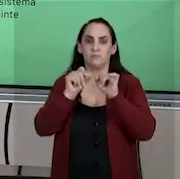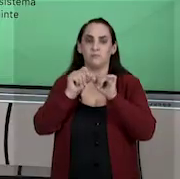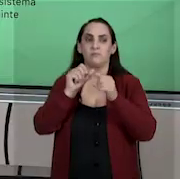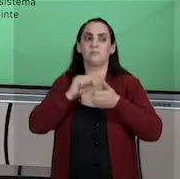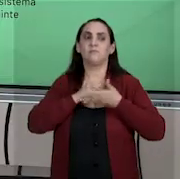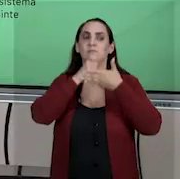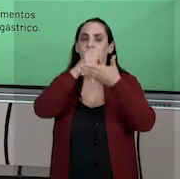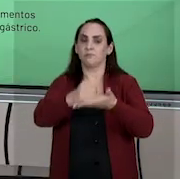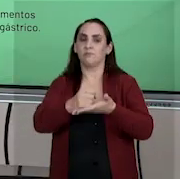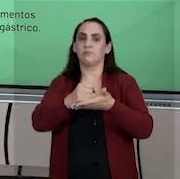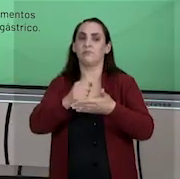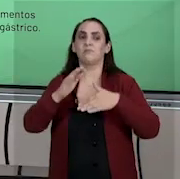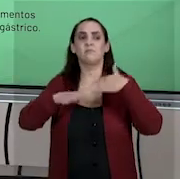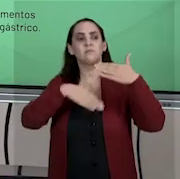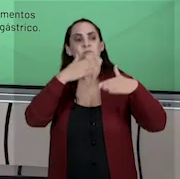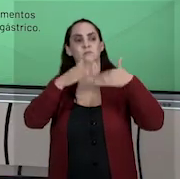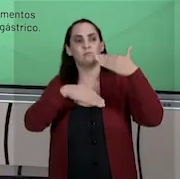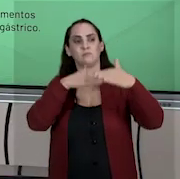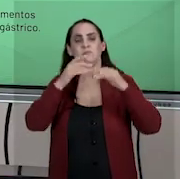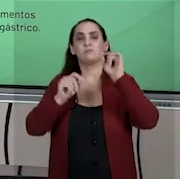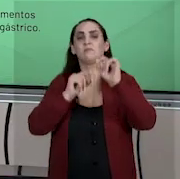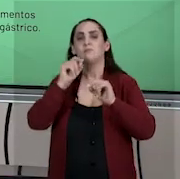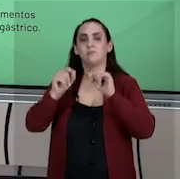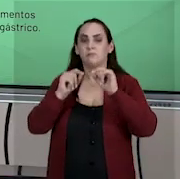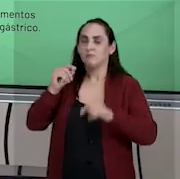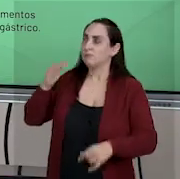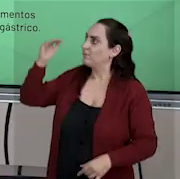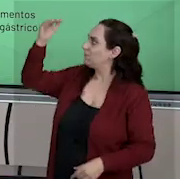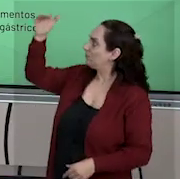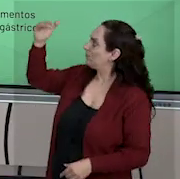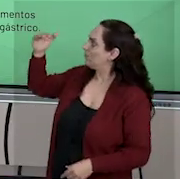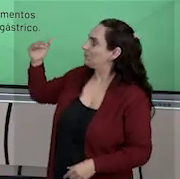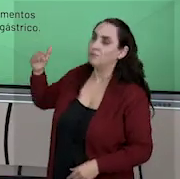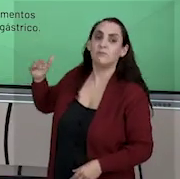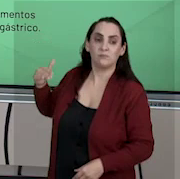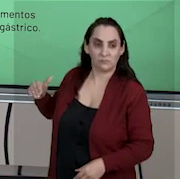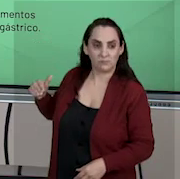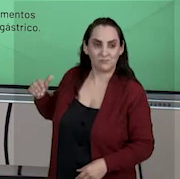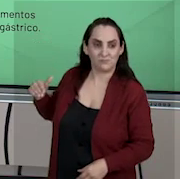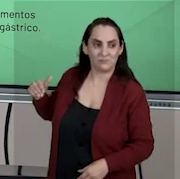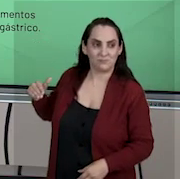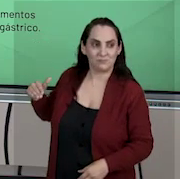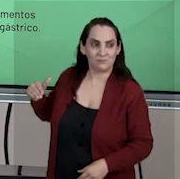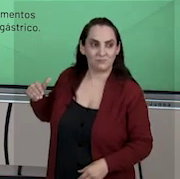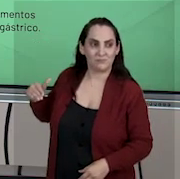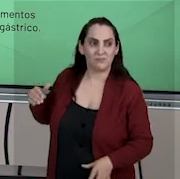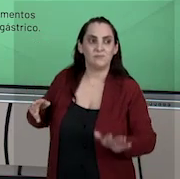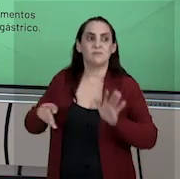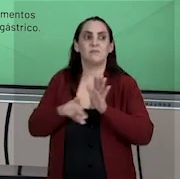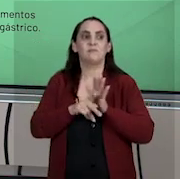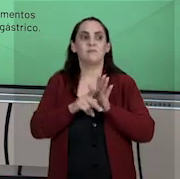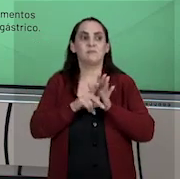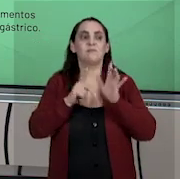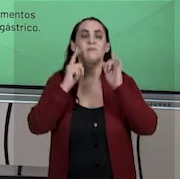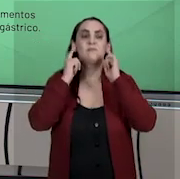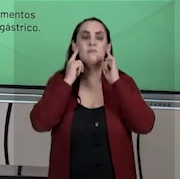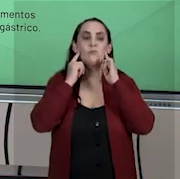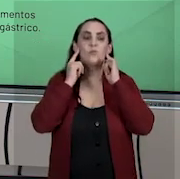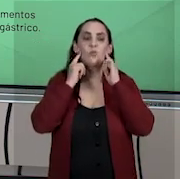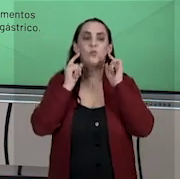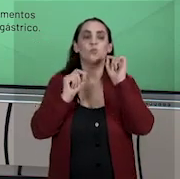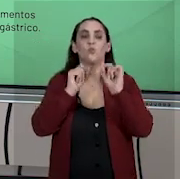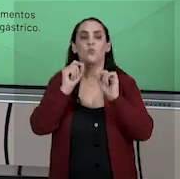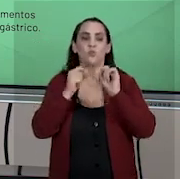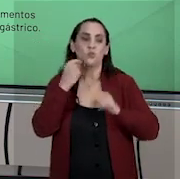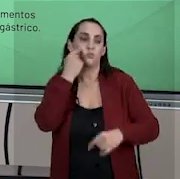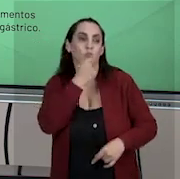digestório, desenvolvendo a seguinte função. Então, tá aqui as opções das glândulas salivares. Então, se ela tá na boca,